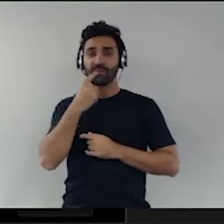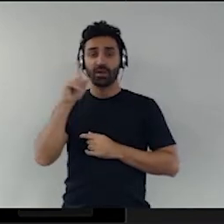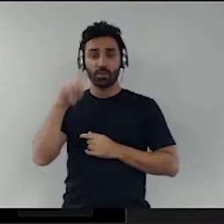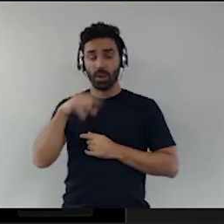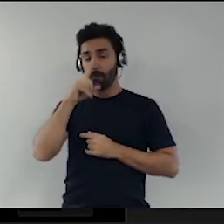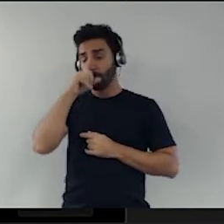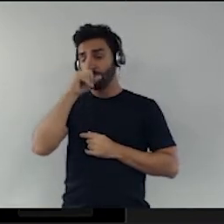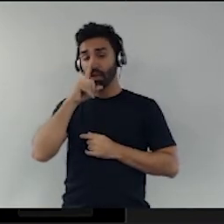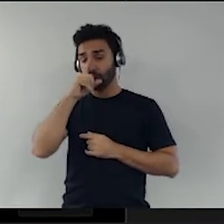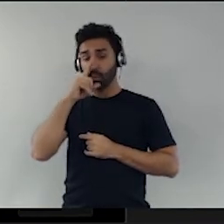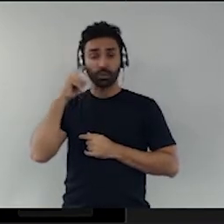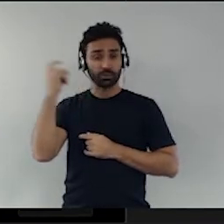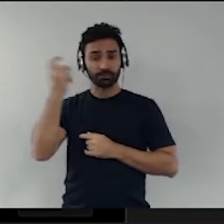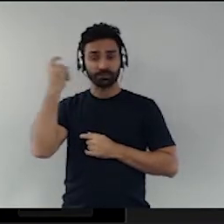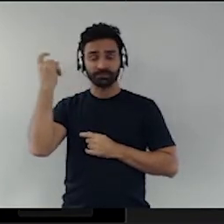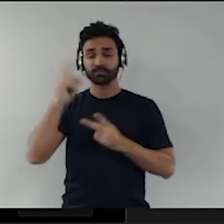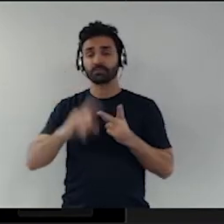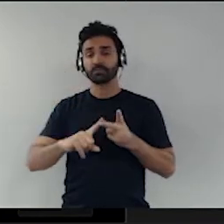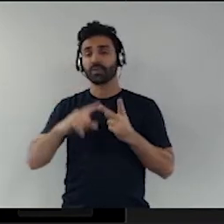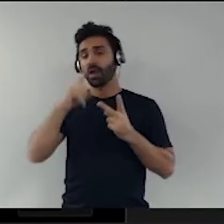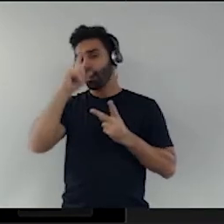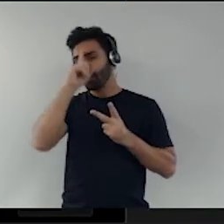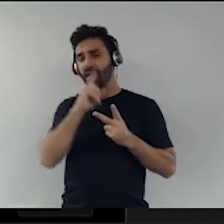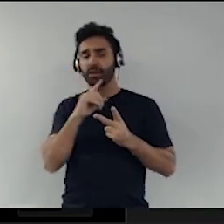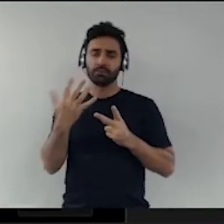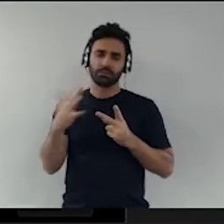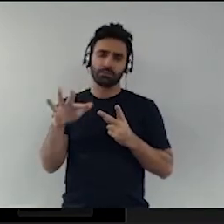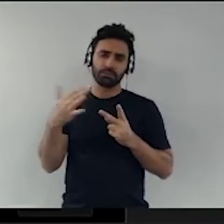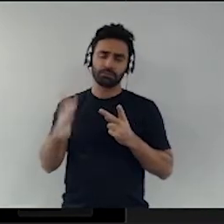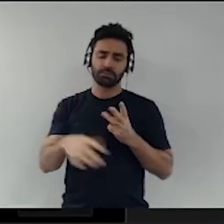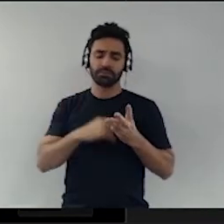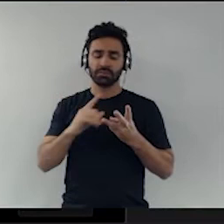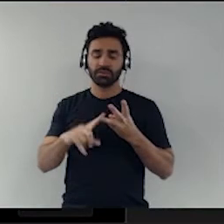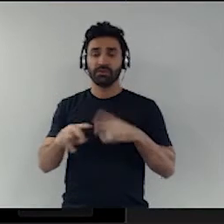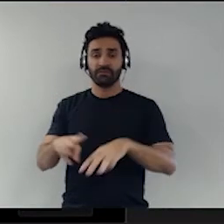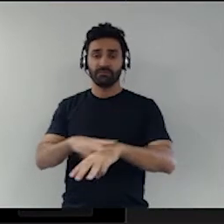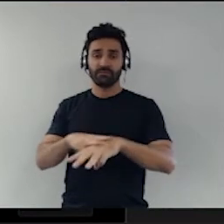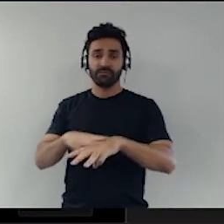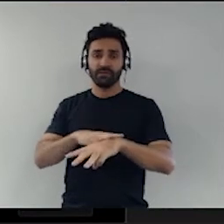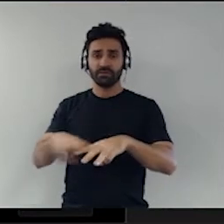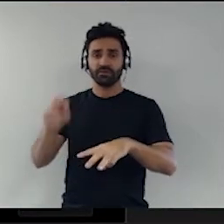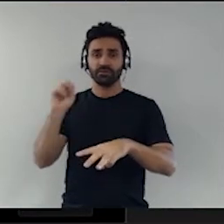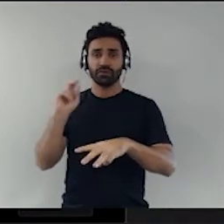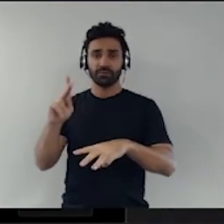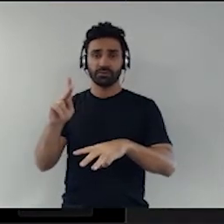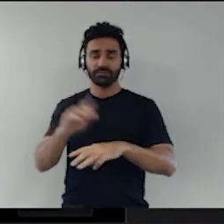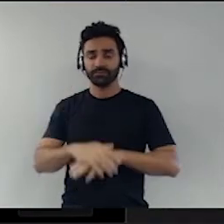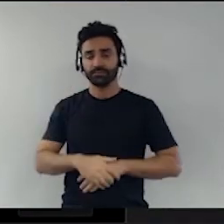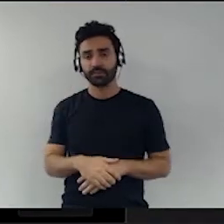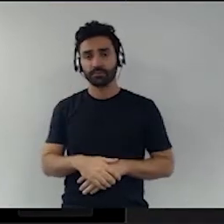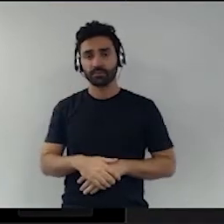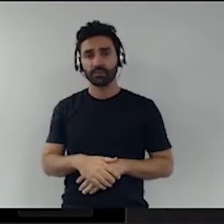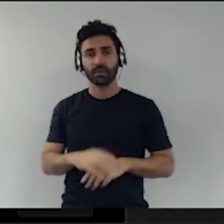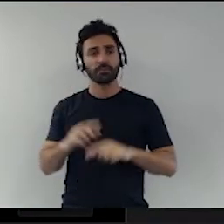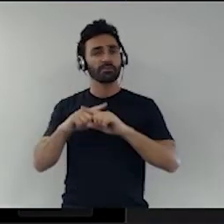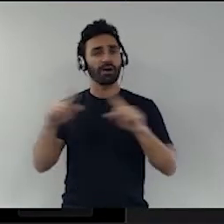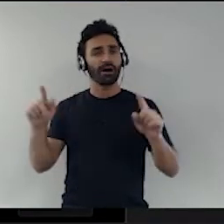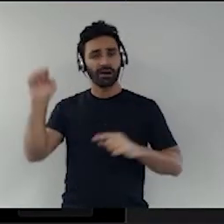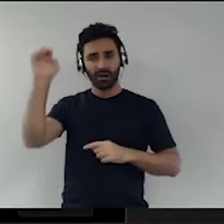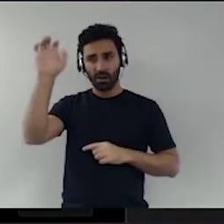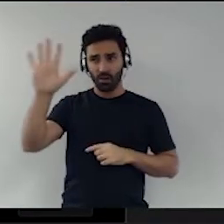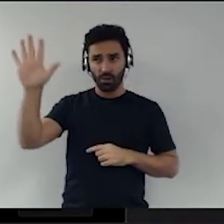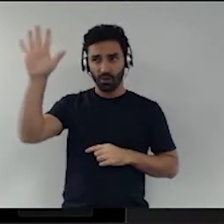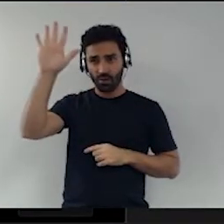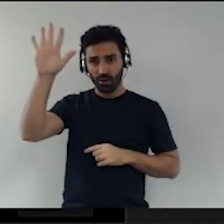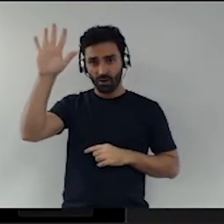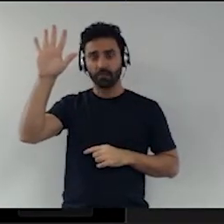alto, amarelo, risco médio, moderado, verde, ok. Quando é que a Europa e o